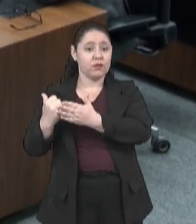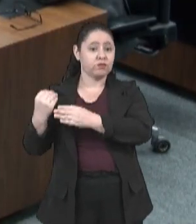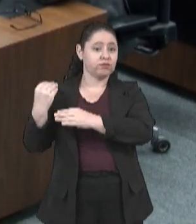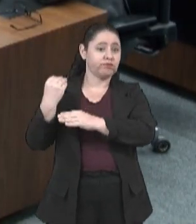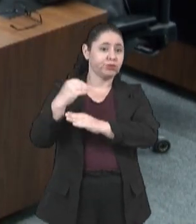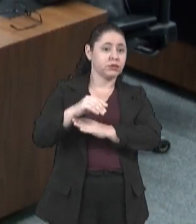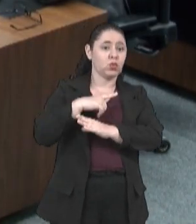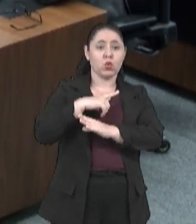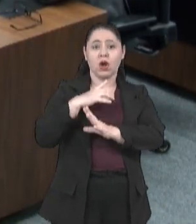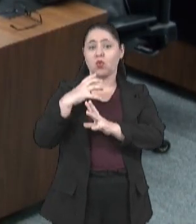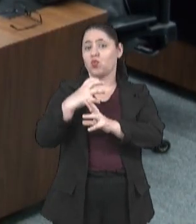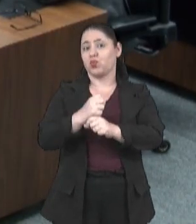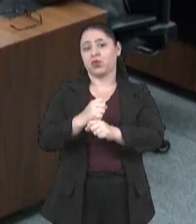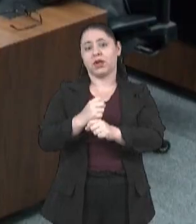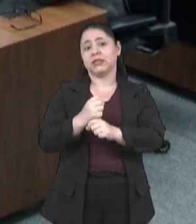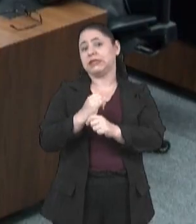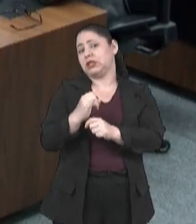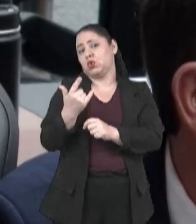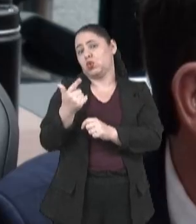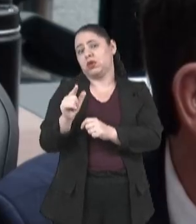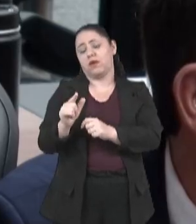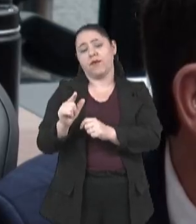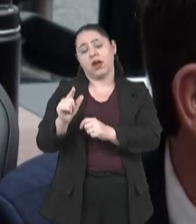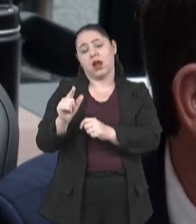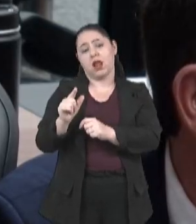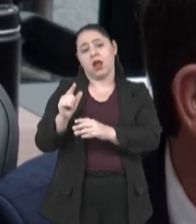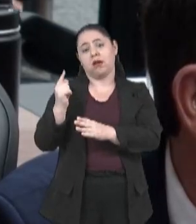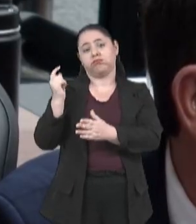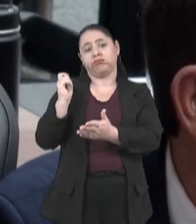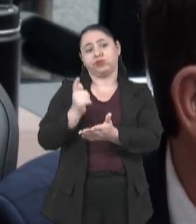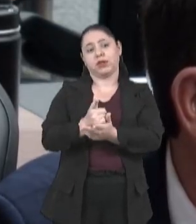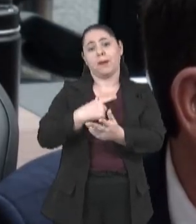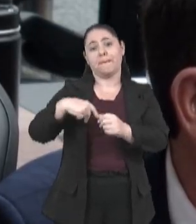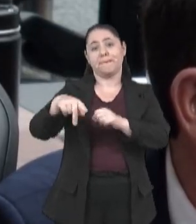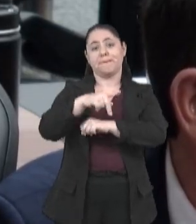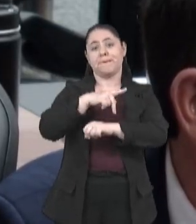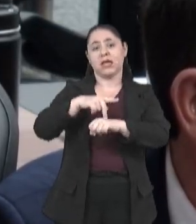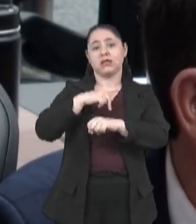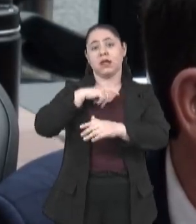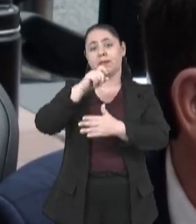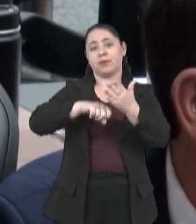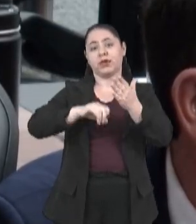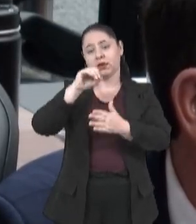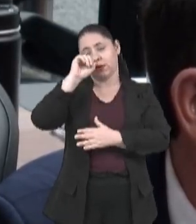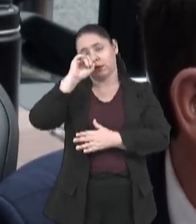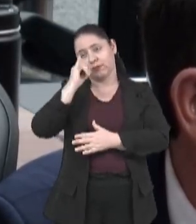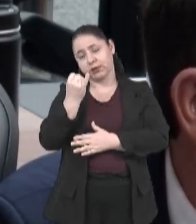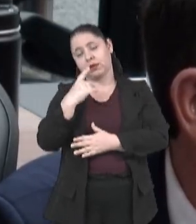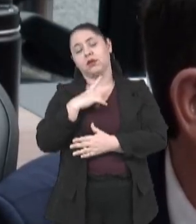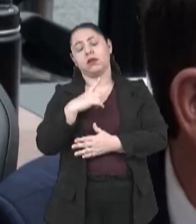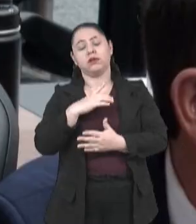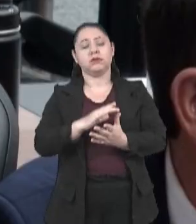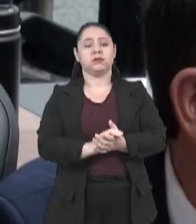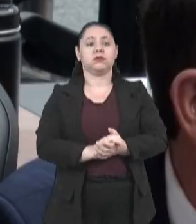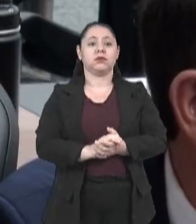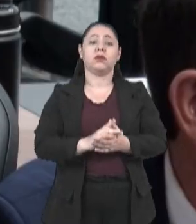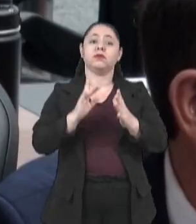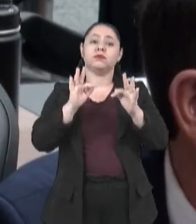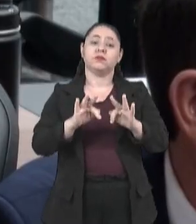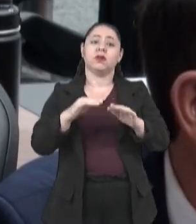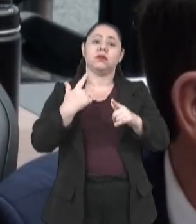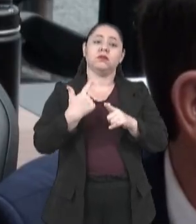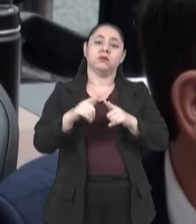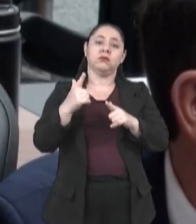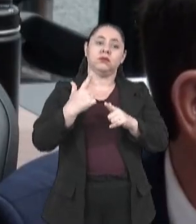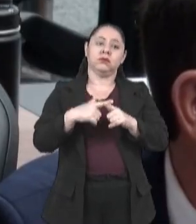cá não têm arrecadação aqui, ela não viria se não fosse incentivo. O país inteiro tem incentivo fiscal. E para finalizar, o grande